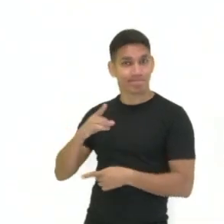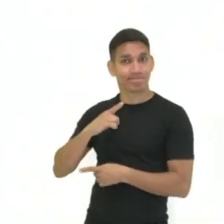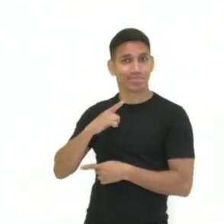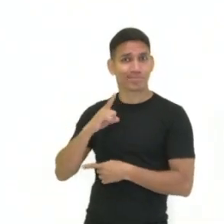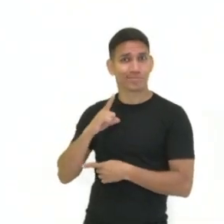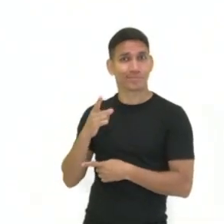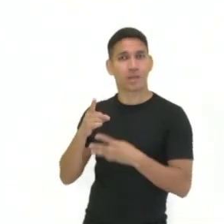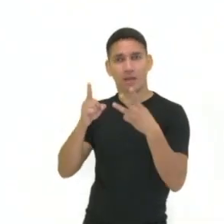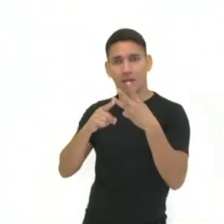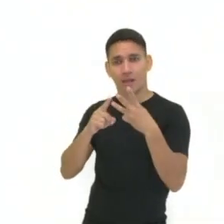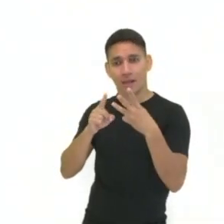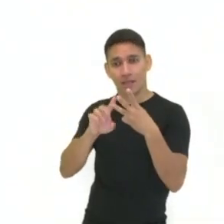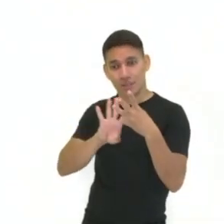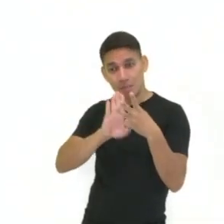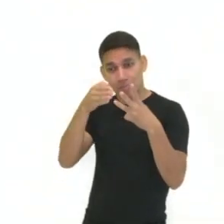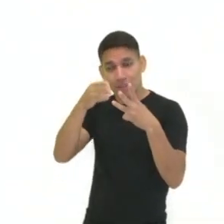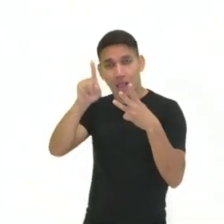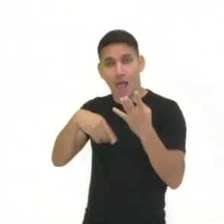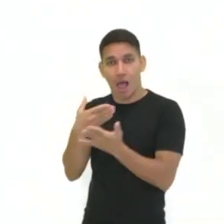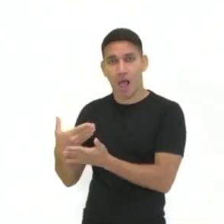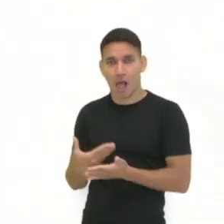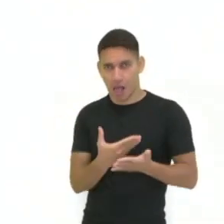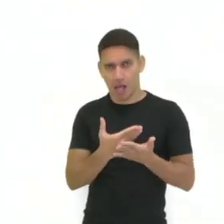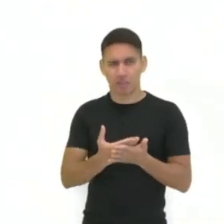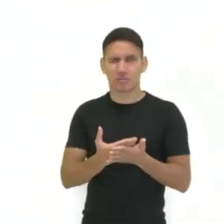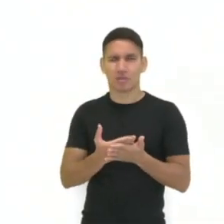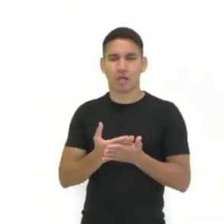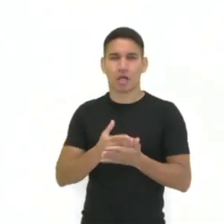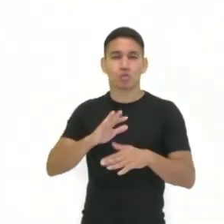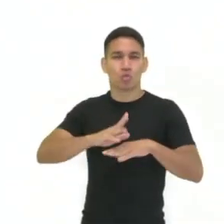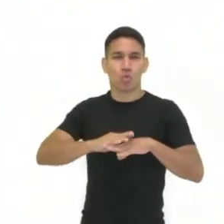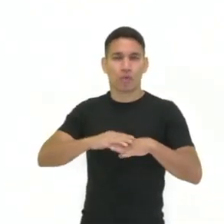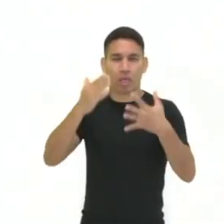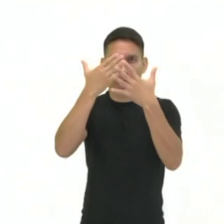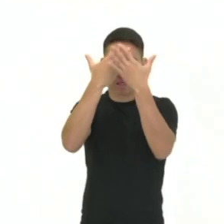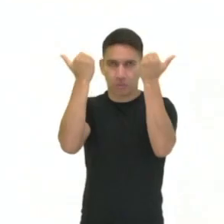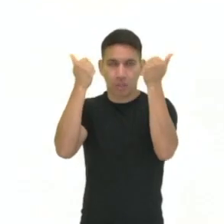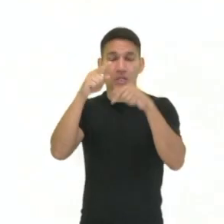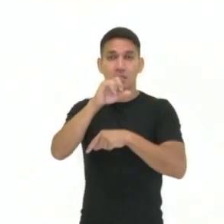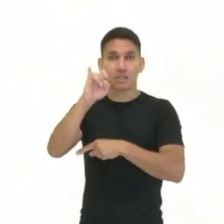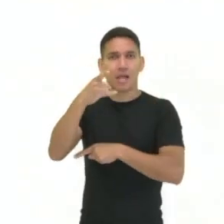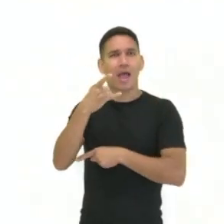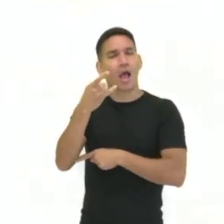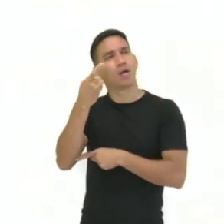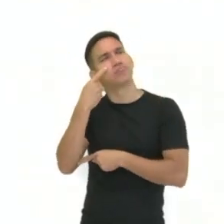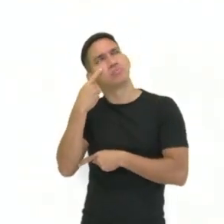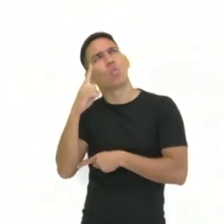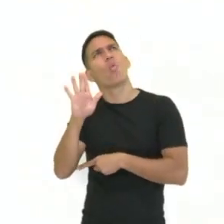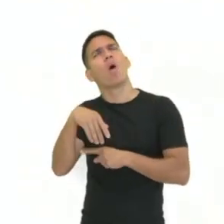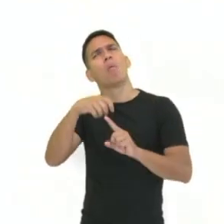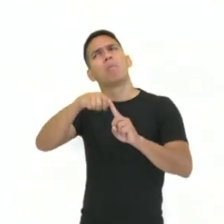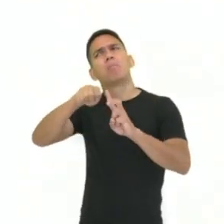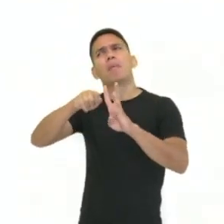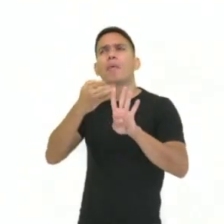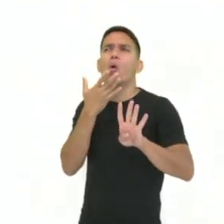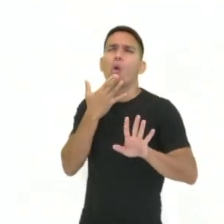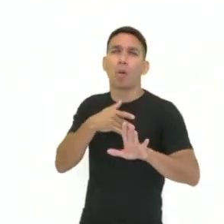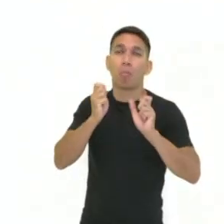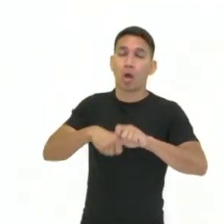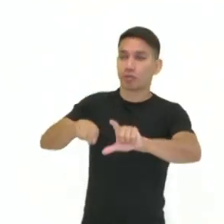Alzheimer, tema da aula. Quer saber mais sobre o calendário colorido? Acesse o QR Code. Então, você pode pegar o seu